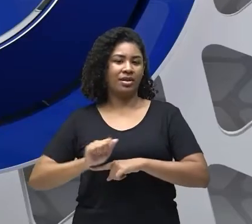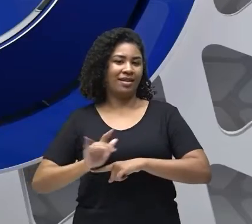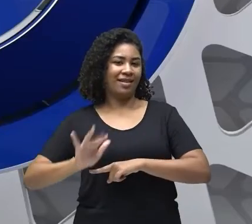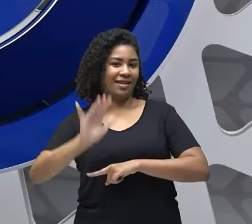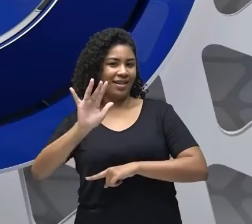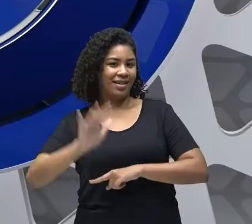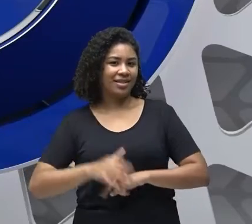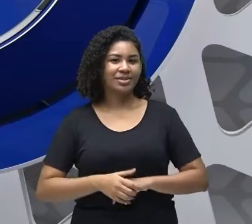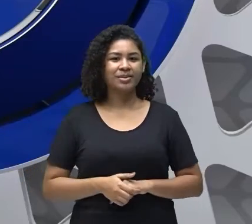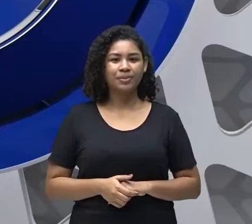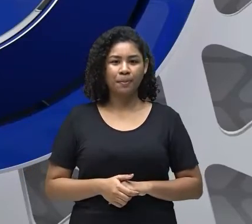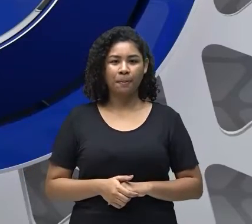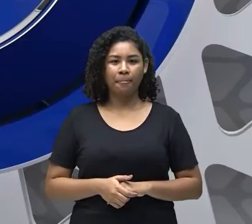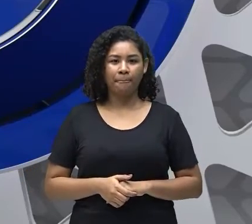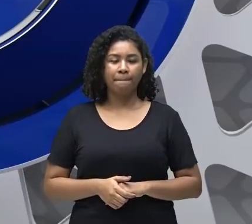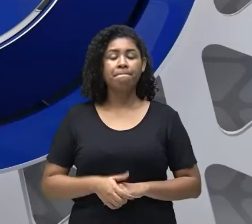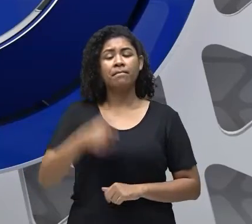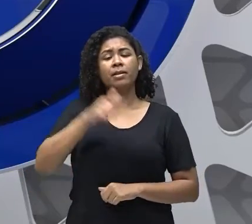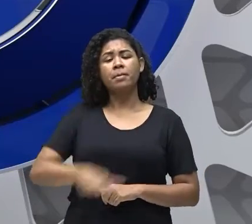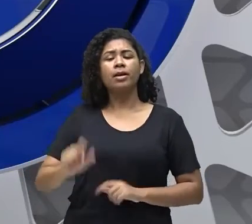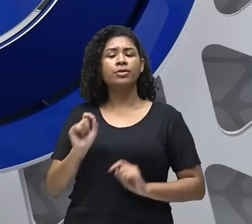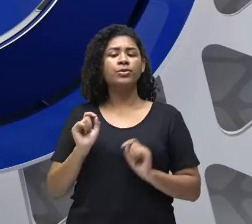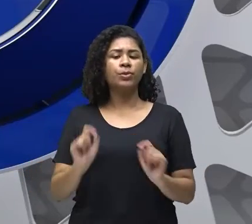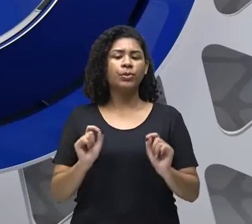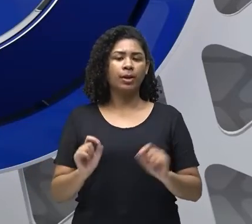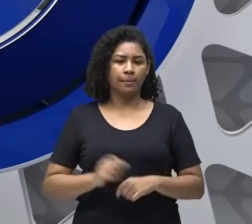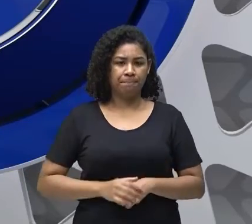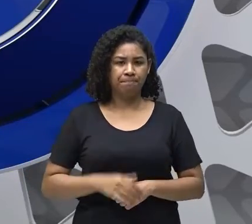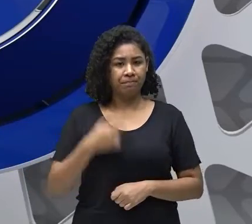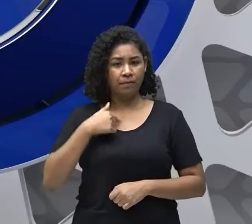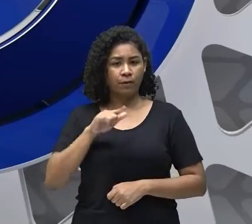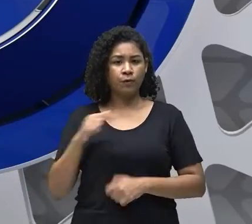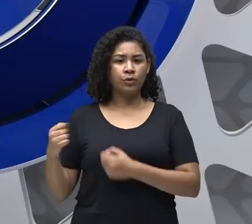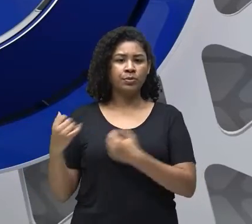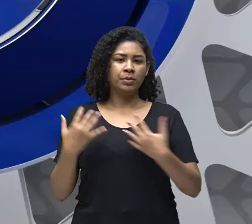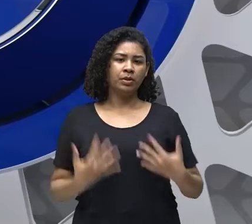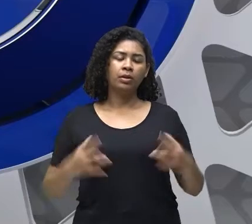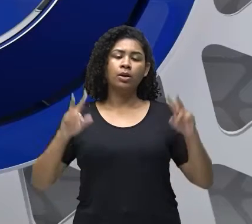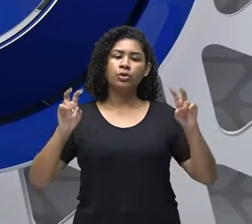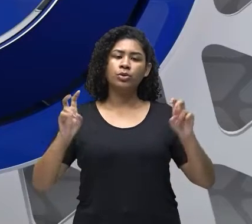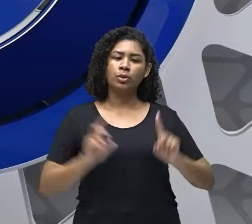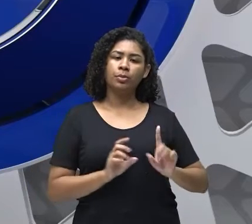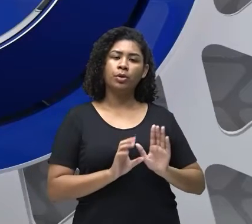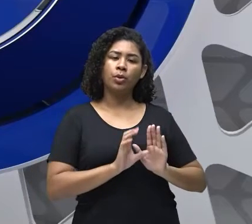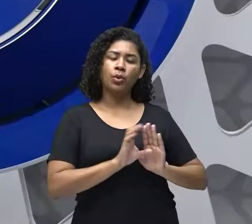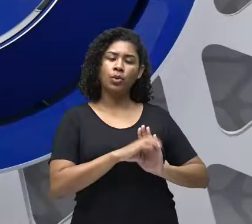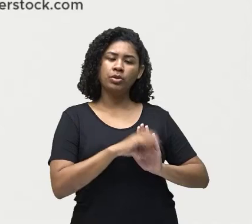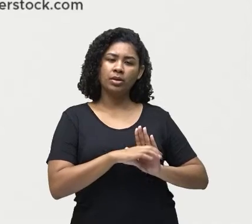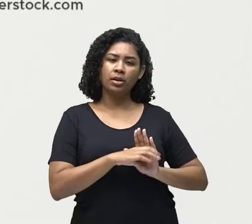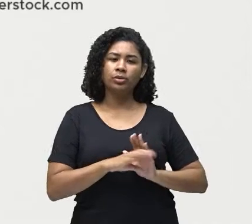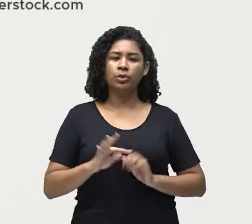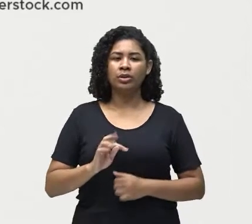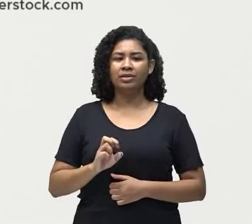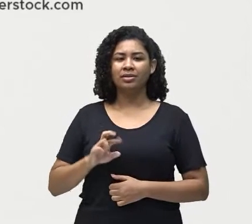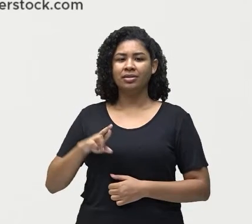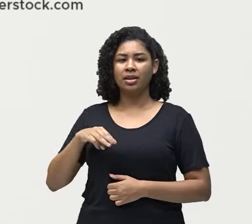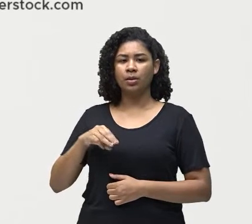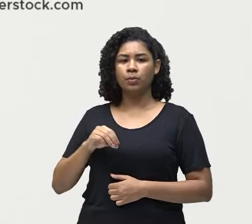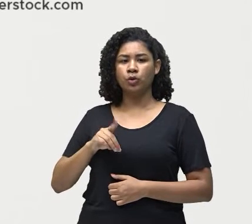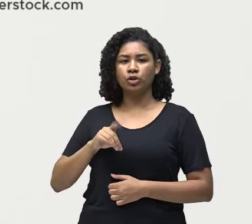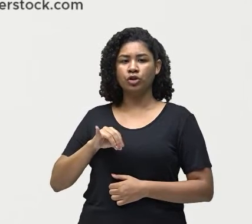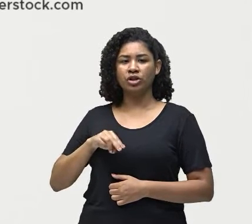né? Além disso, vamos falar também em conceitos relacionados aí à termodinâmica. Então, o que é